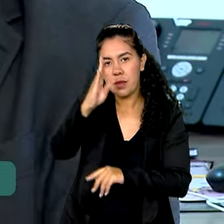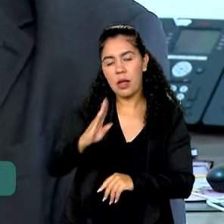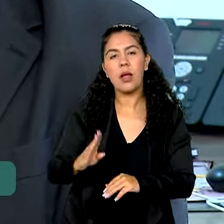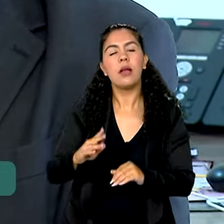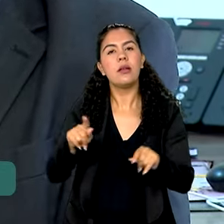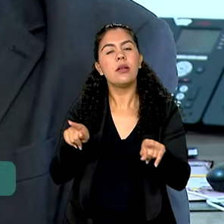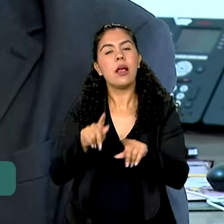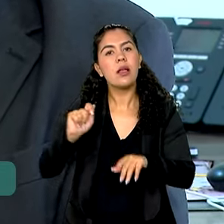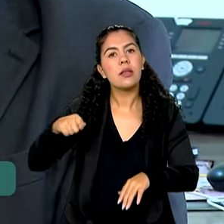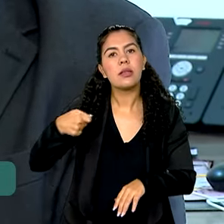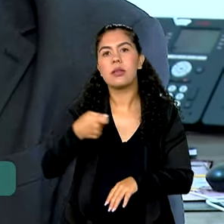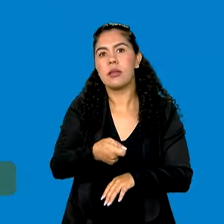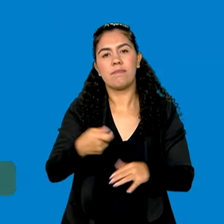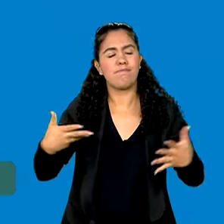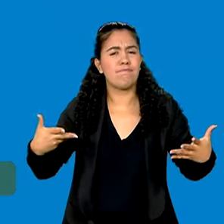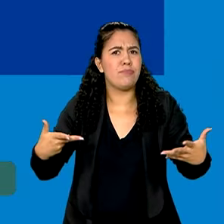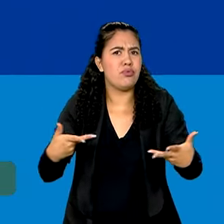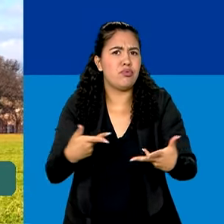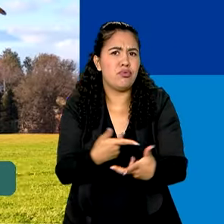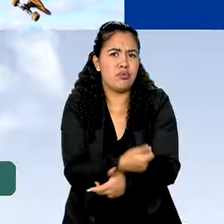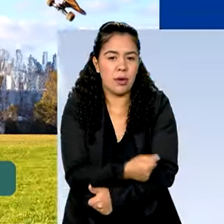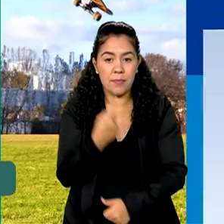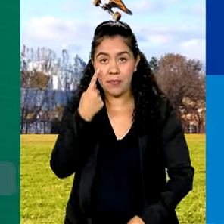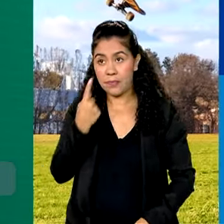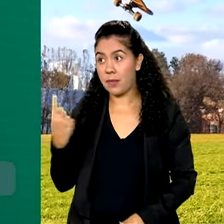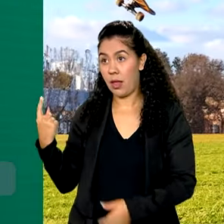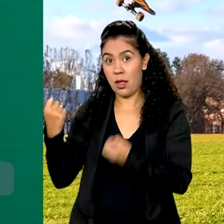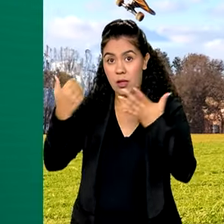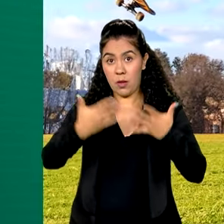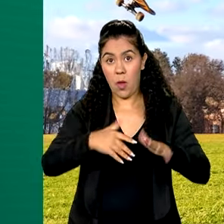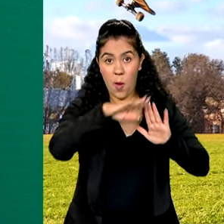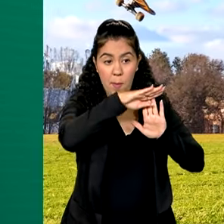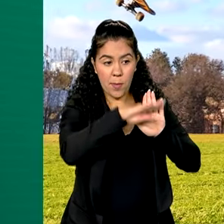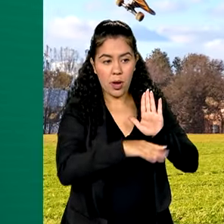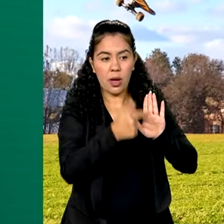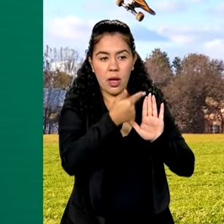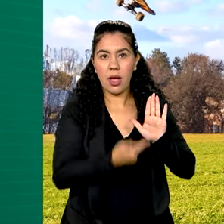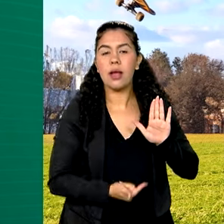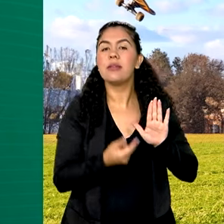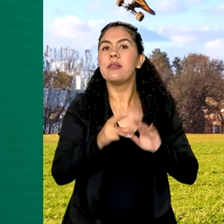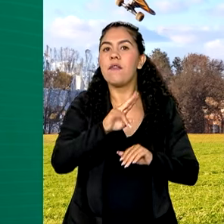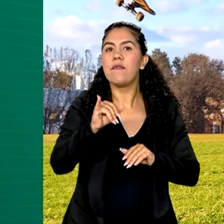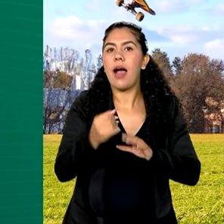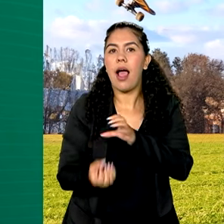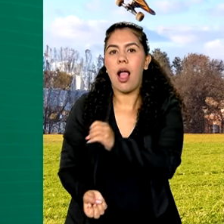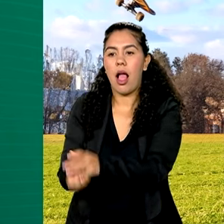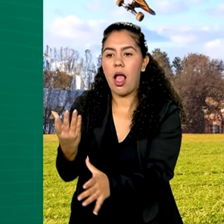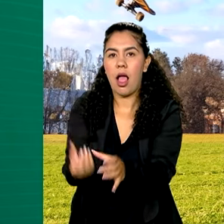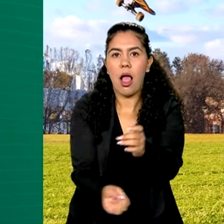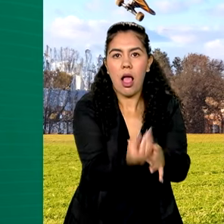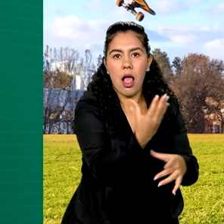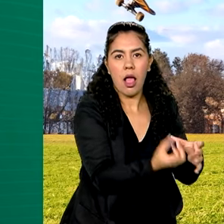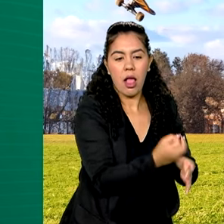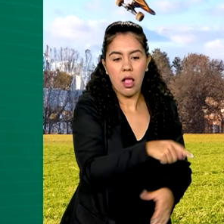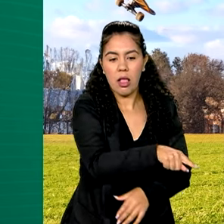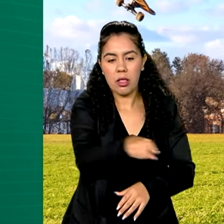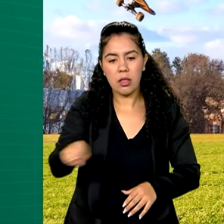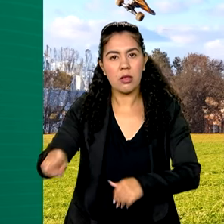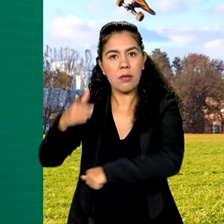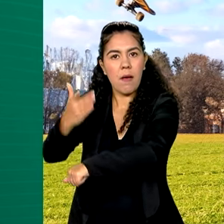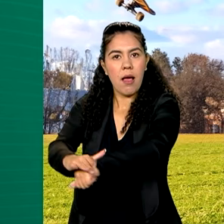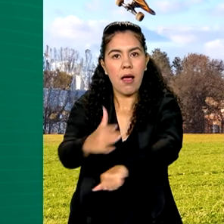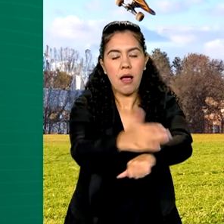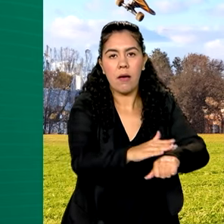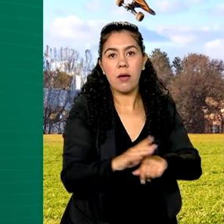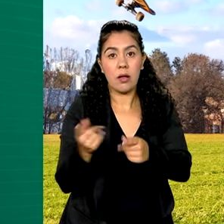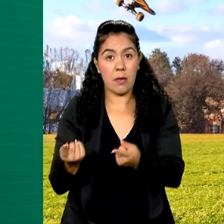uma de maior excelência. O programa vai implementar núcleos para atividades esportivas e de lazer por meio de uma parceria